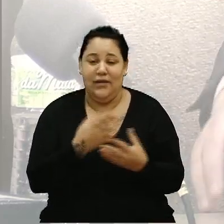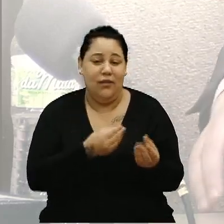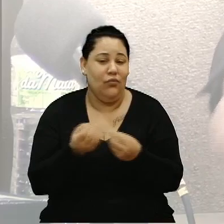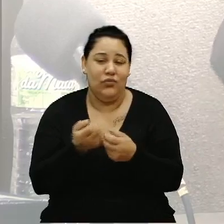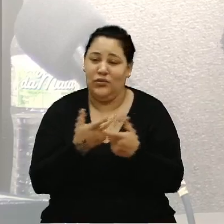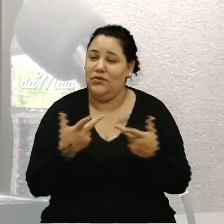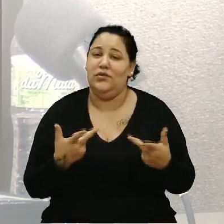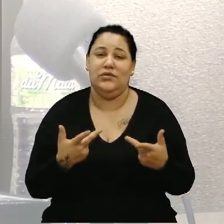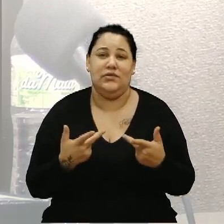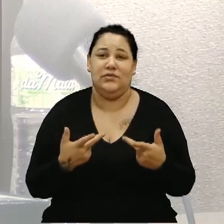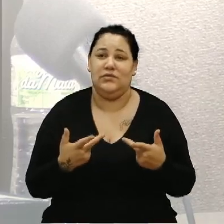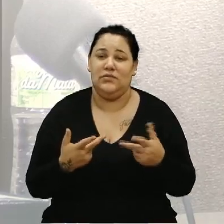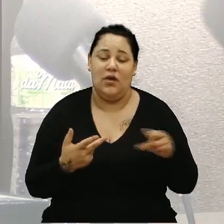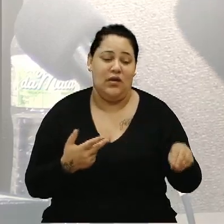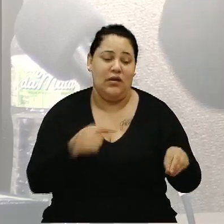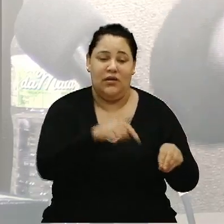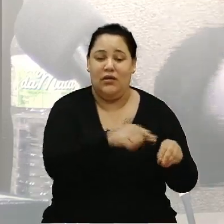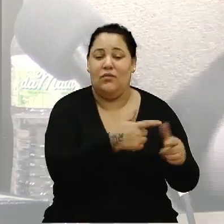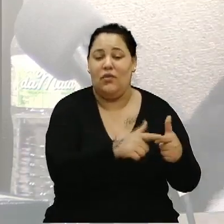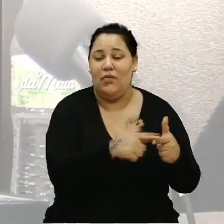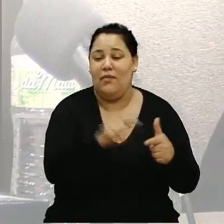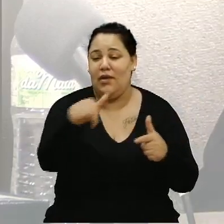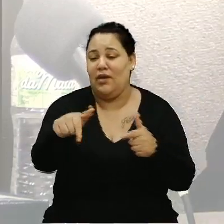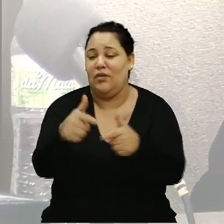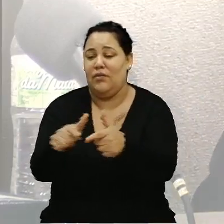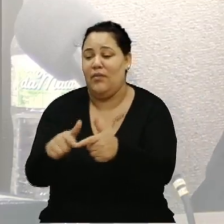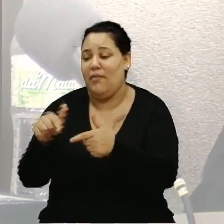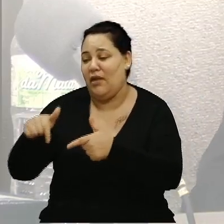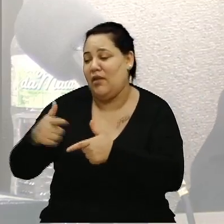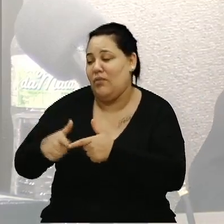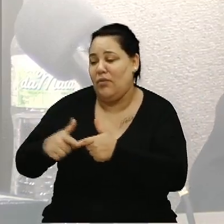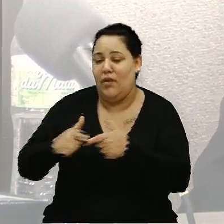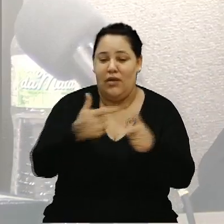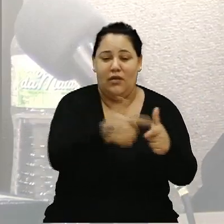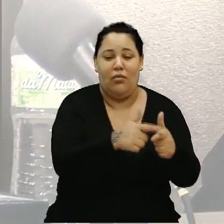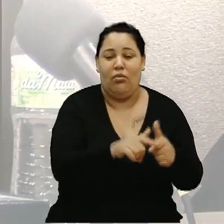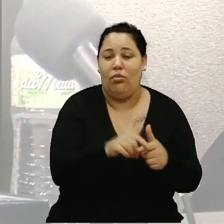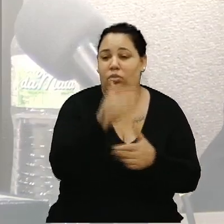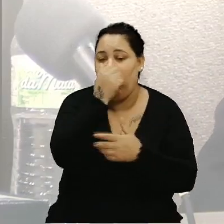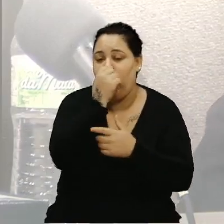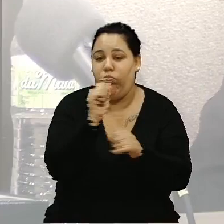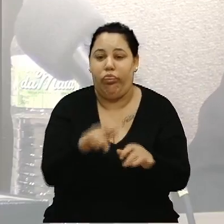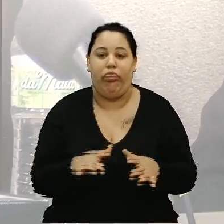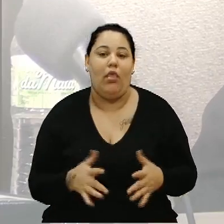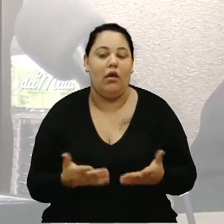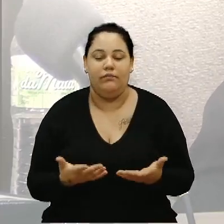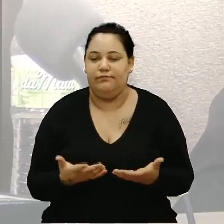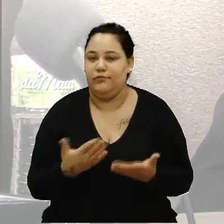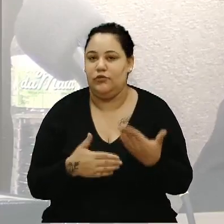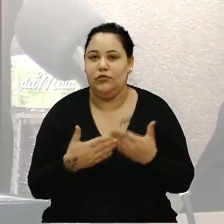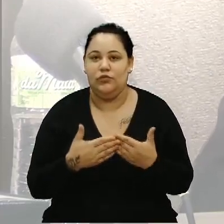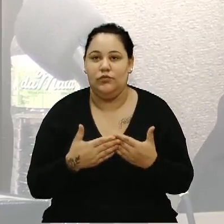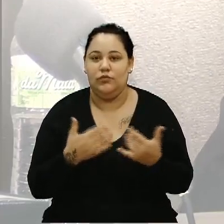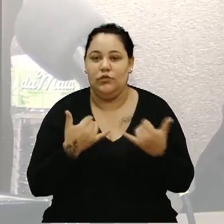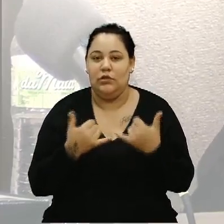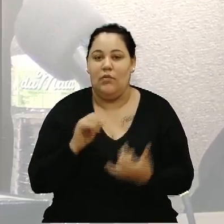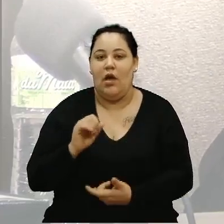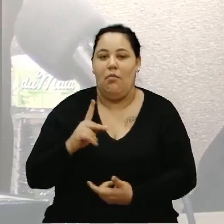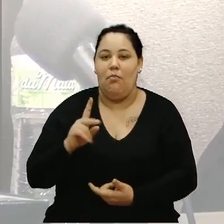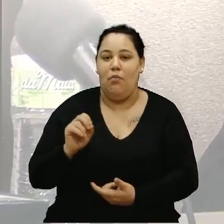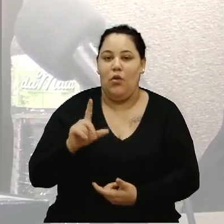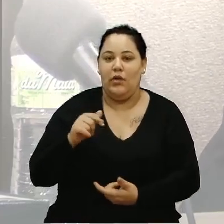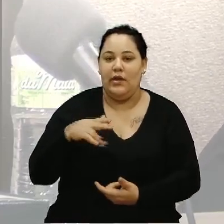você vai ter um problema, ali tem um problema, ali tem outro problema. Veja o caso do Apolinário, né? O caso do Apolinário é